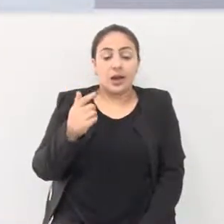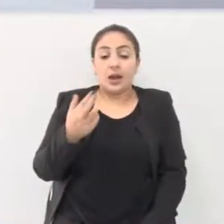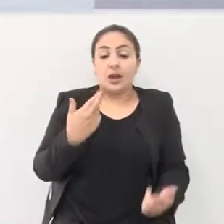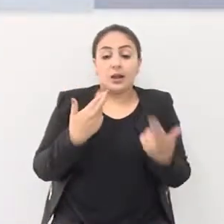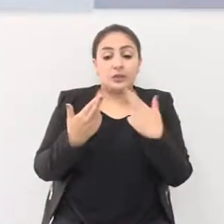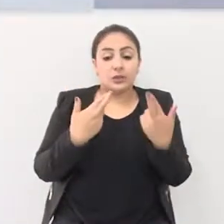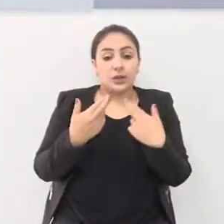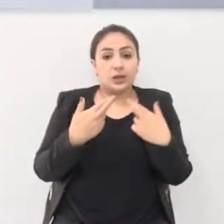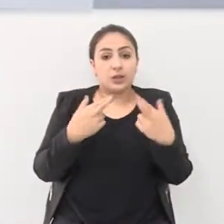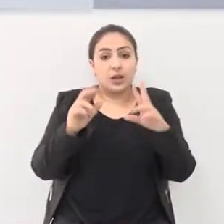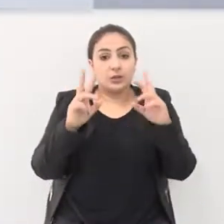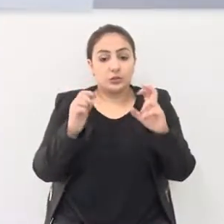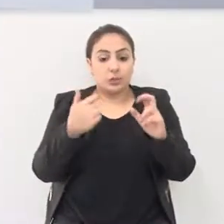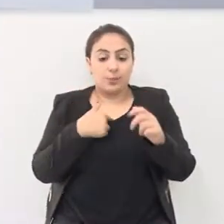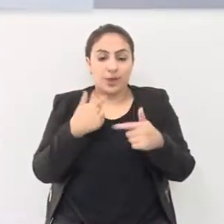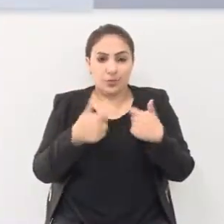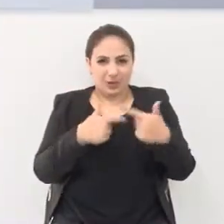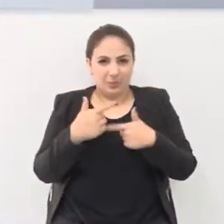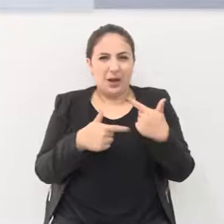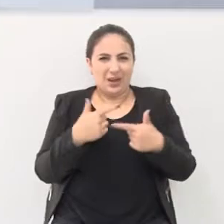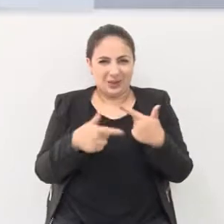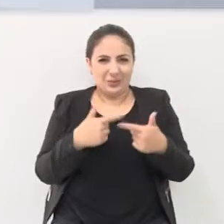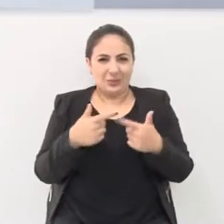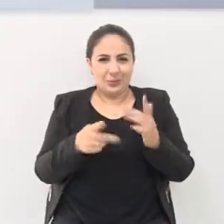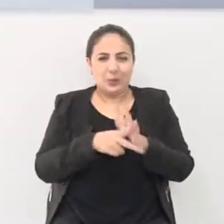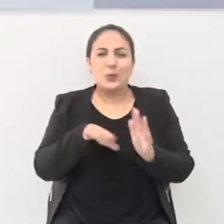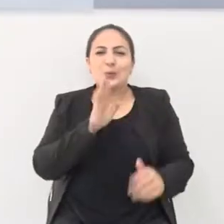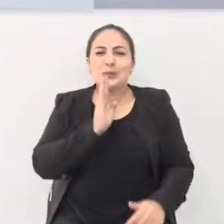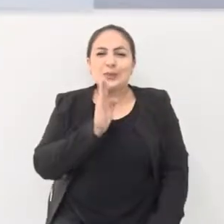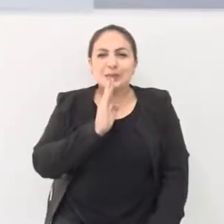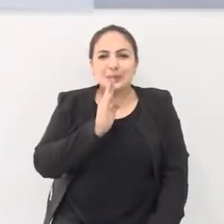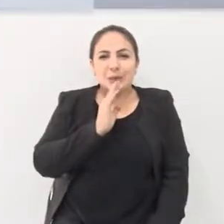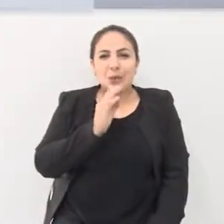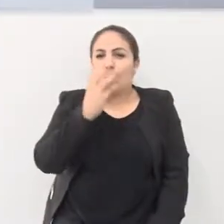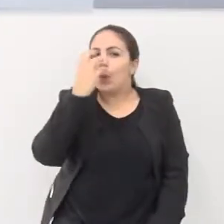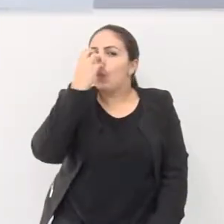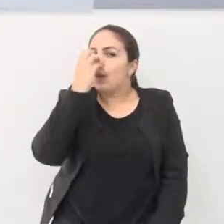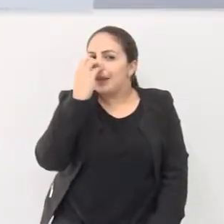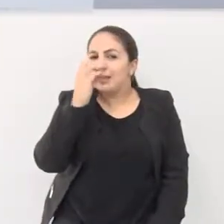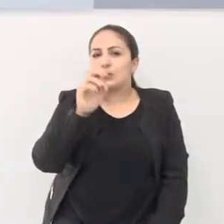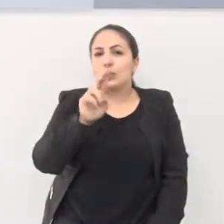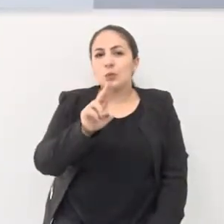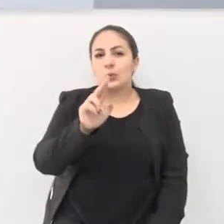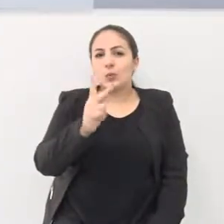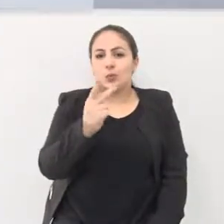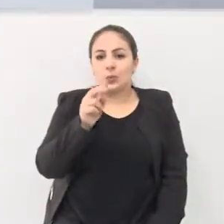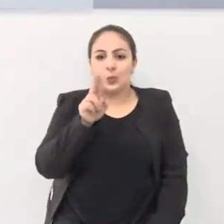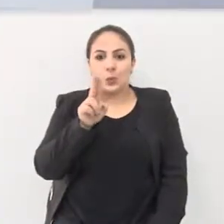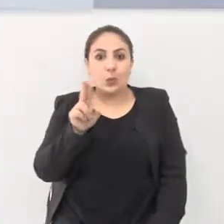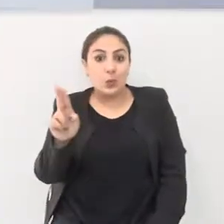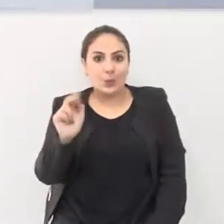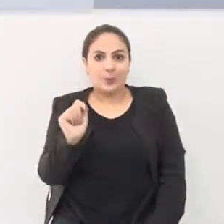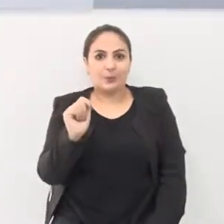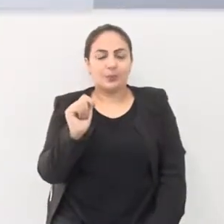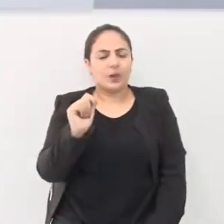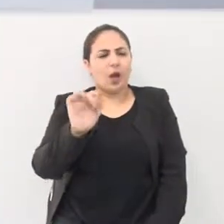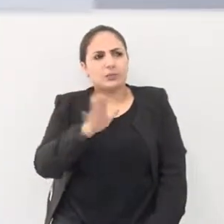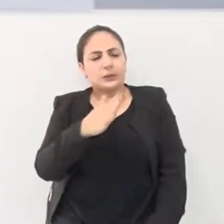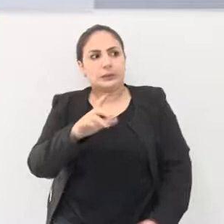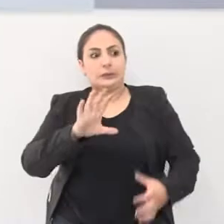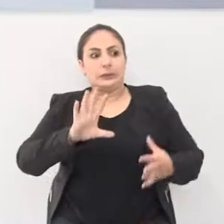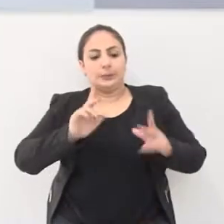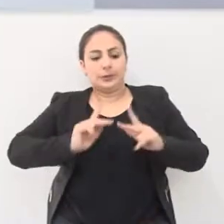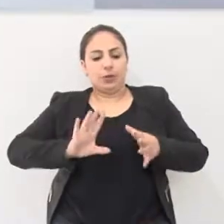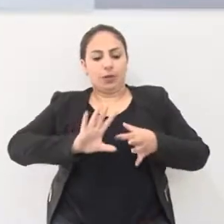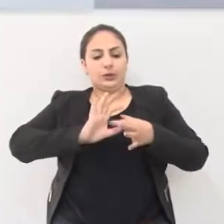muitas questões relacionadas ao meu personagem artístico, que é conhecido na cidade, o Palhaço Ru, que nessas questões